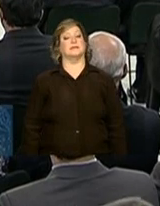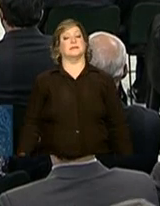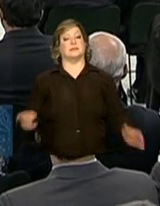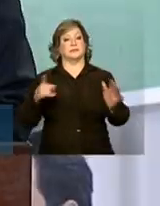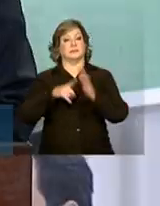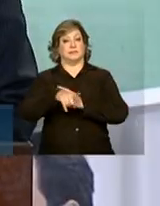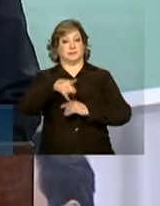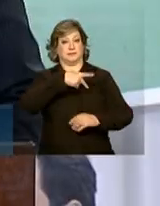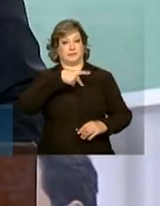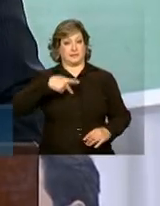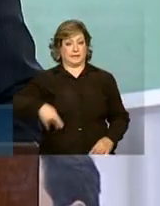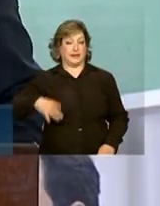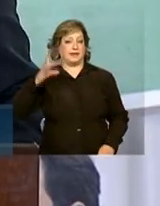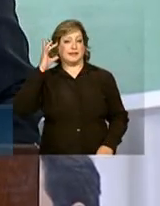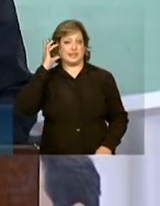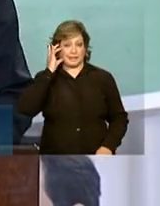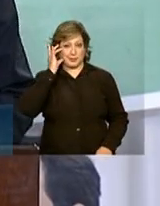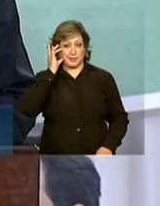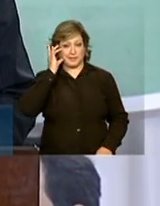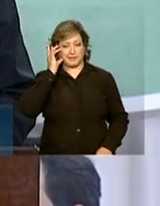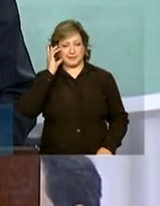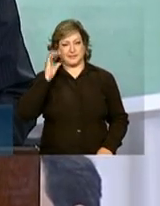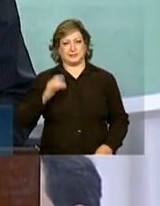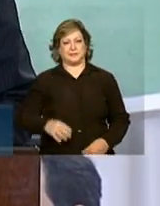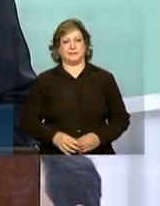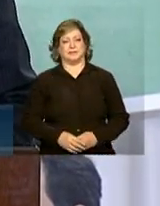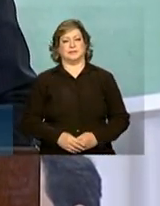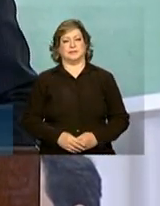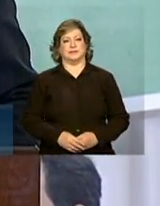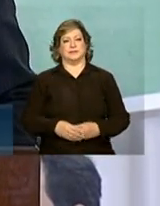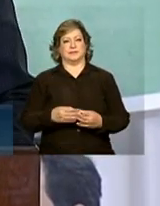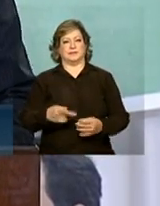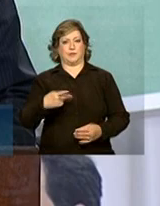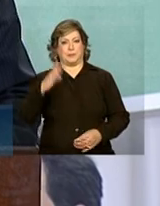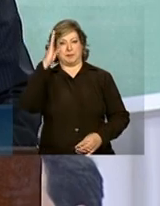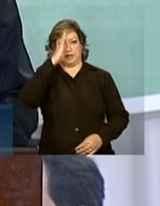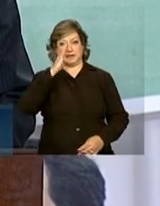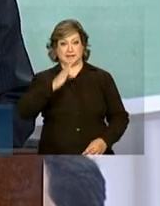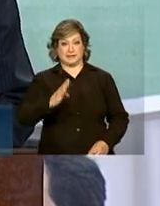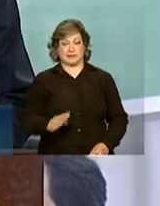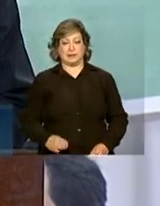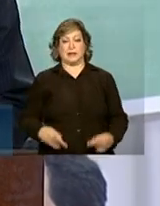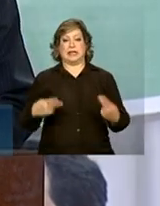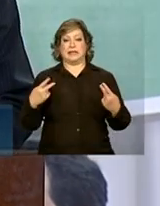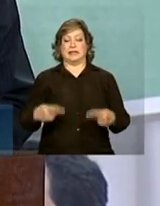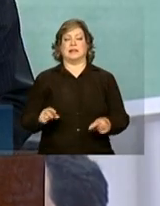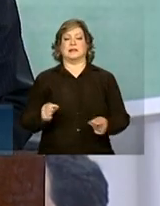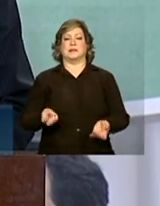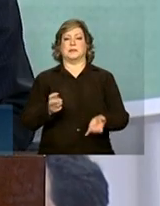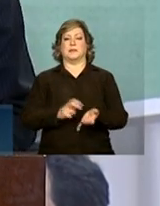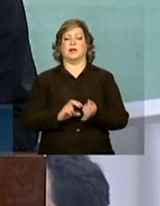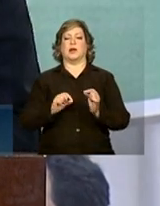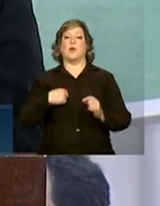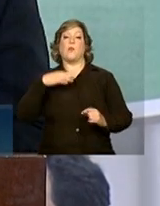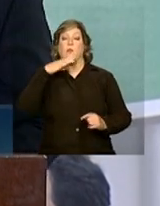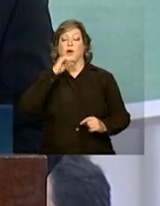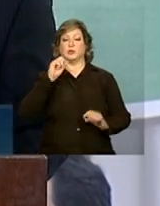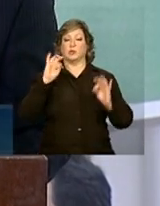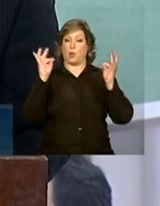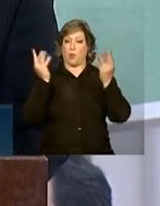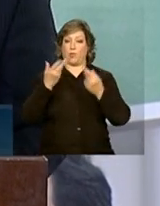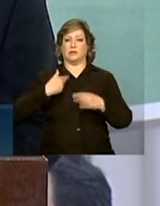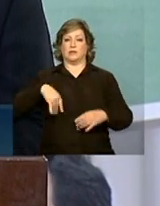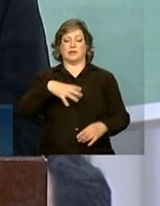Presidenta Dilma Rousseff, presidenta do Brasil, nessa manhã que eu acho que todos nós